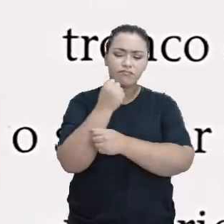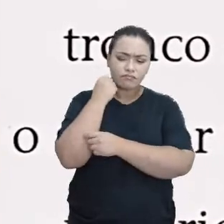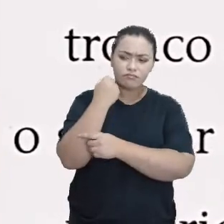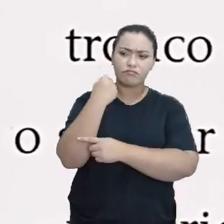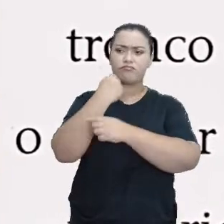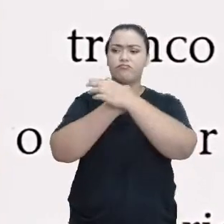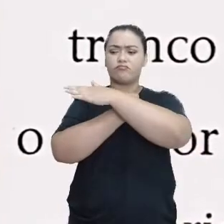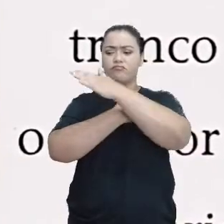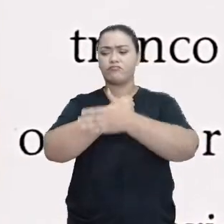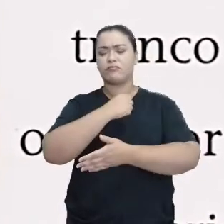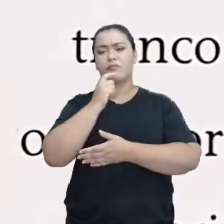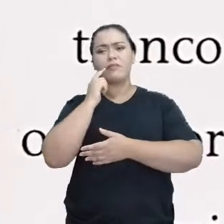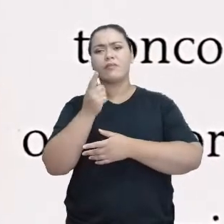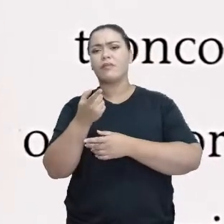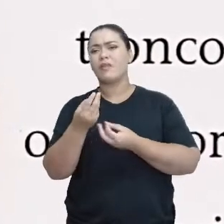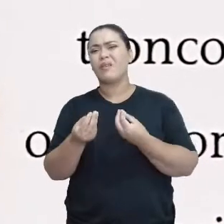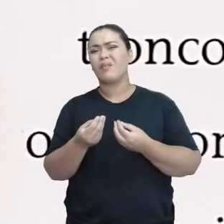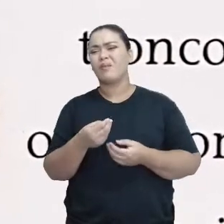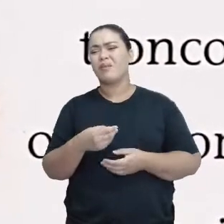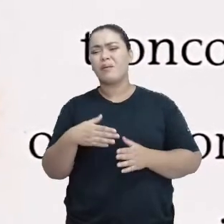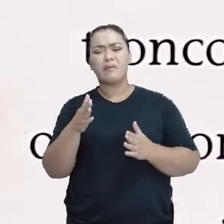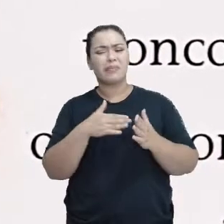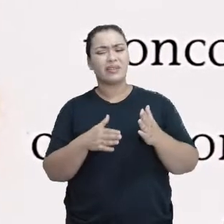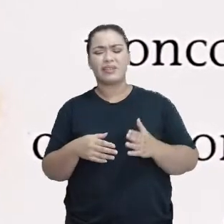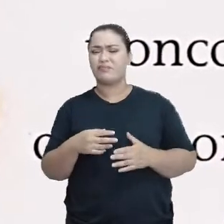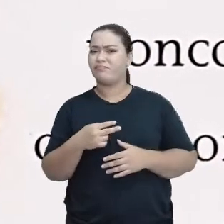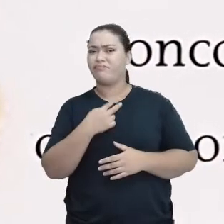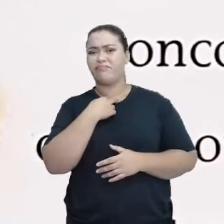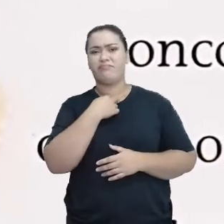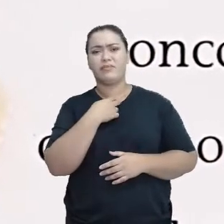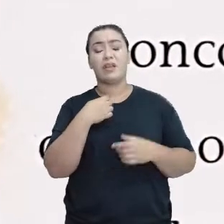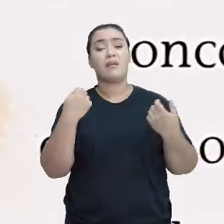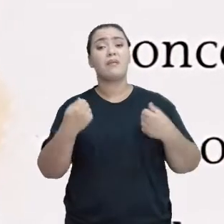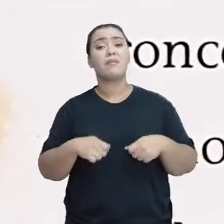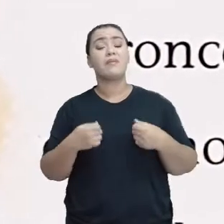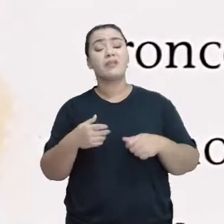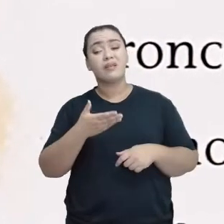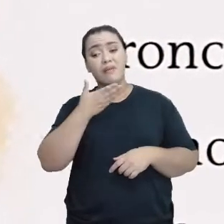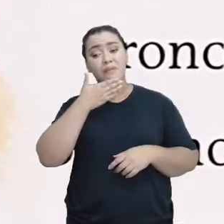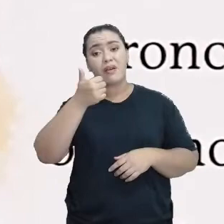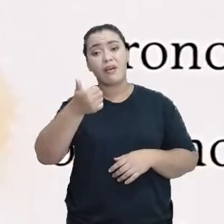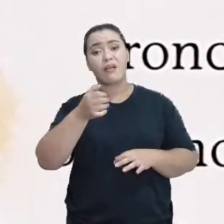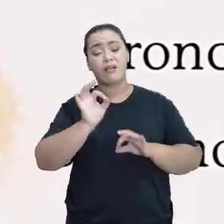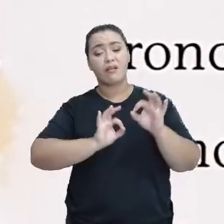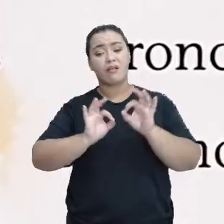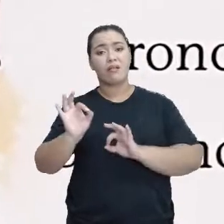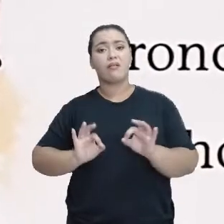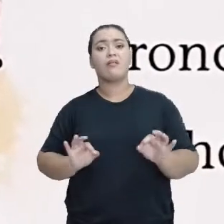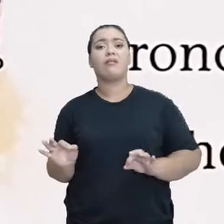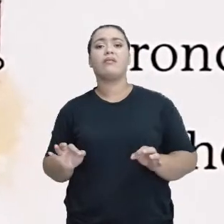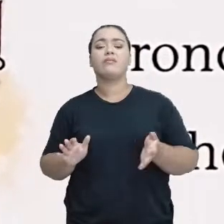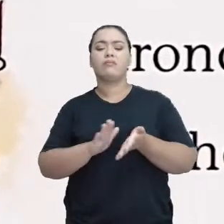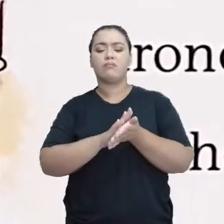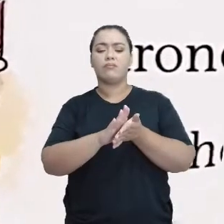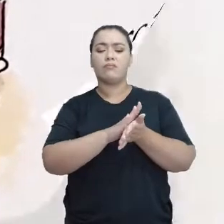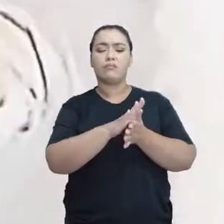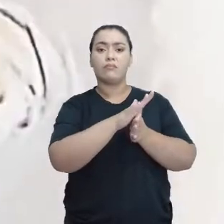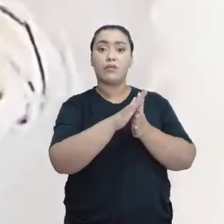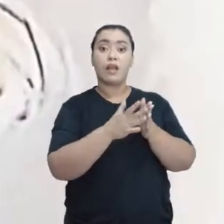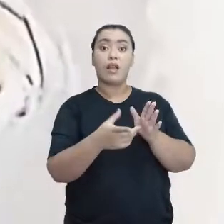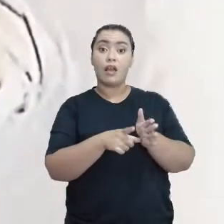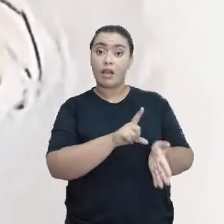disse que não poderia pintar do jeito que estava. Era necessário melhorar sua forma e ilustrá-lo antes de